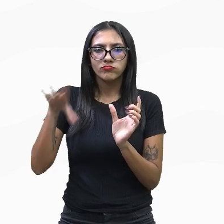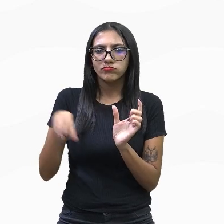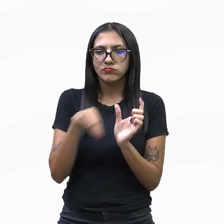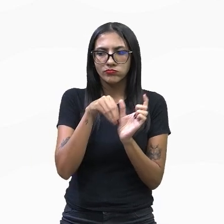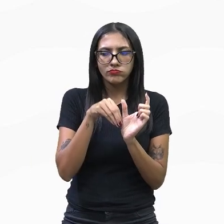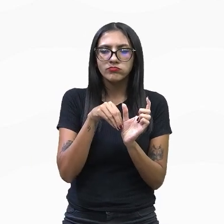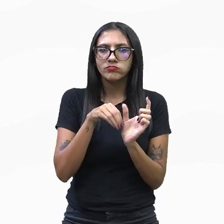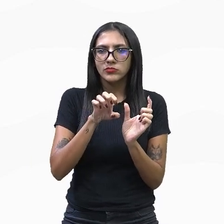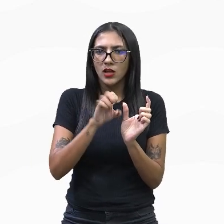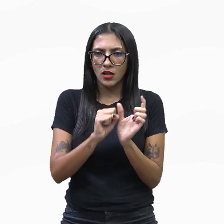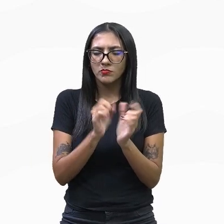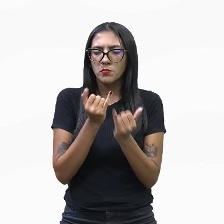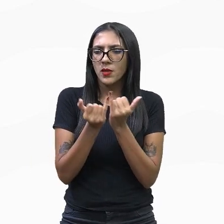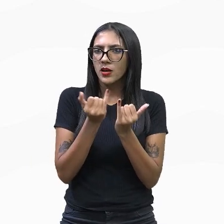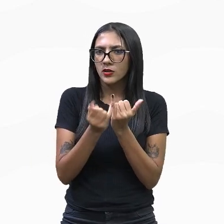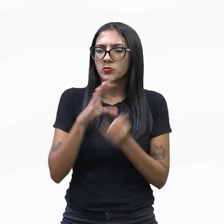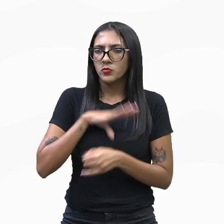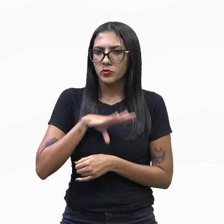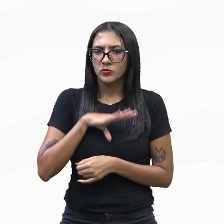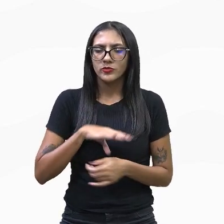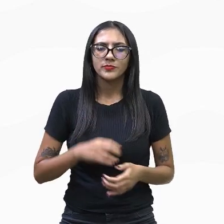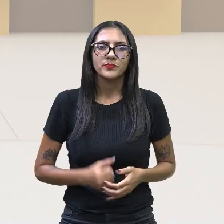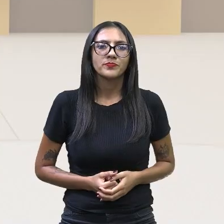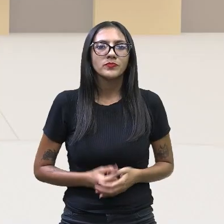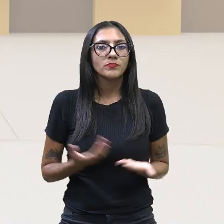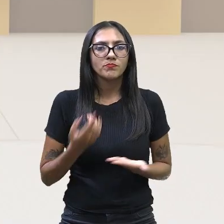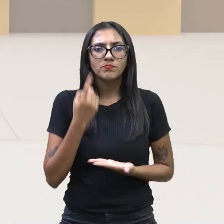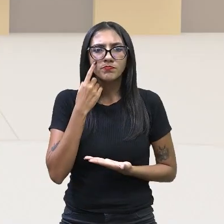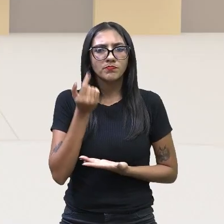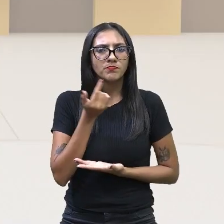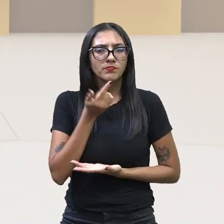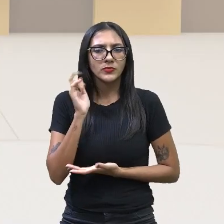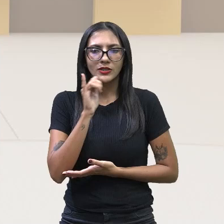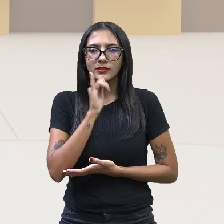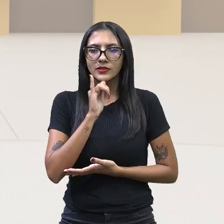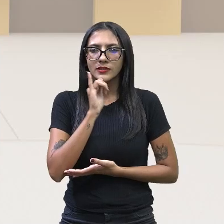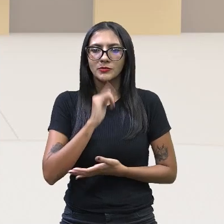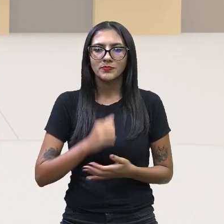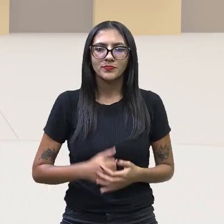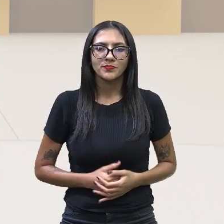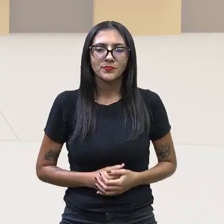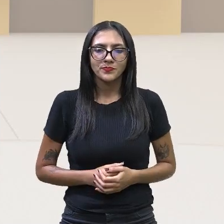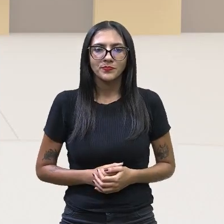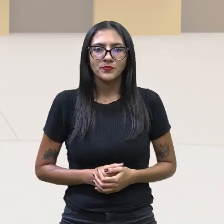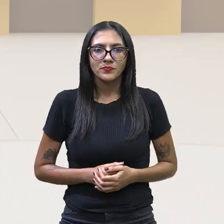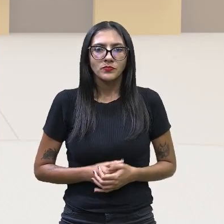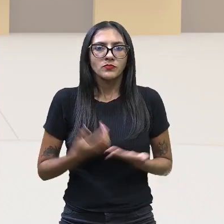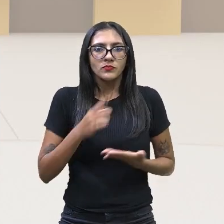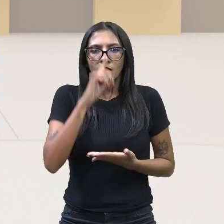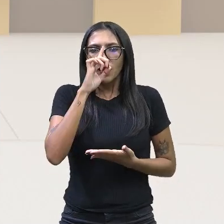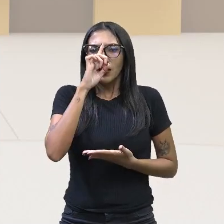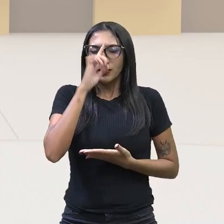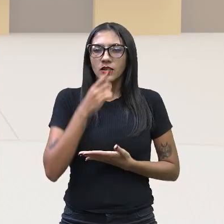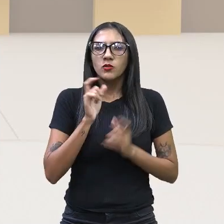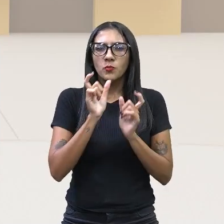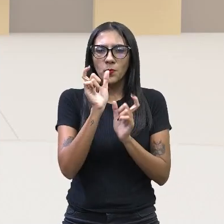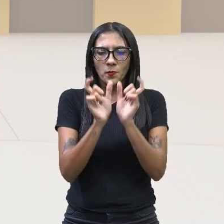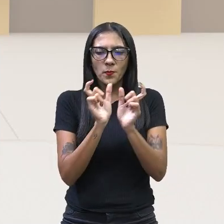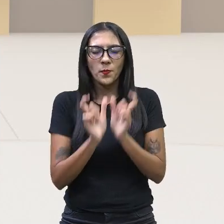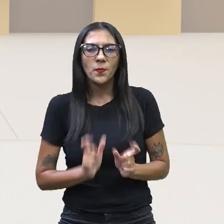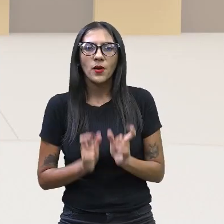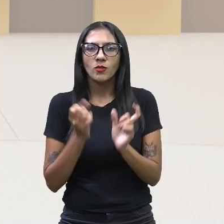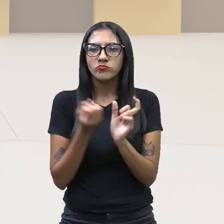tá? Tal qual na língua portuguesa. Mais exemplos agora. Então, nós vimos que substantivos em língua inglesa com terminação em